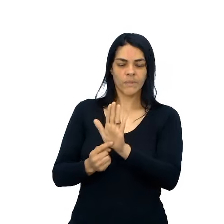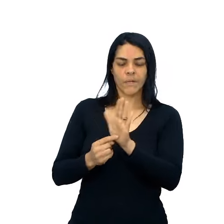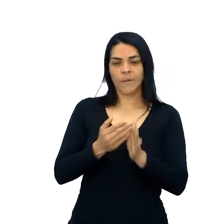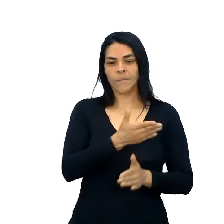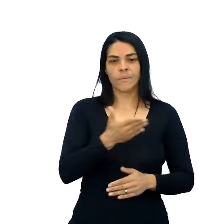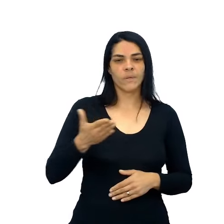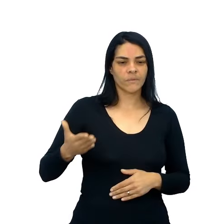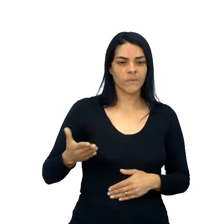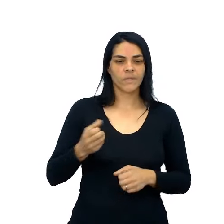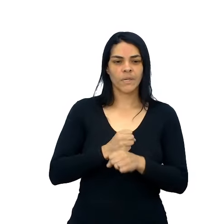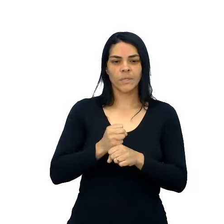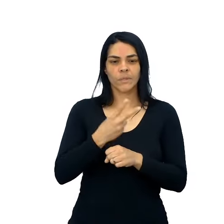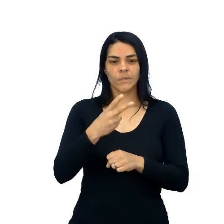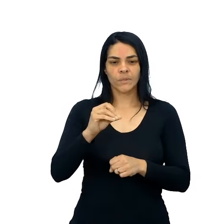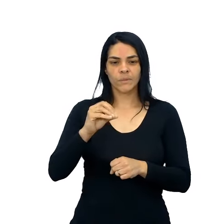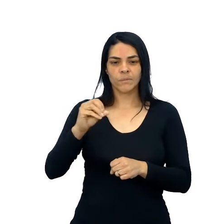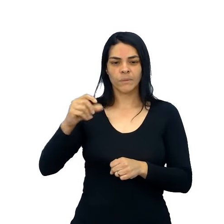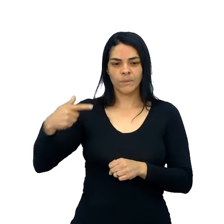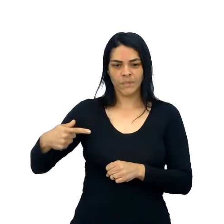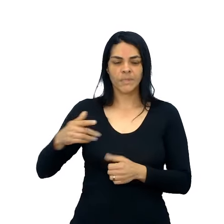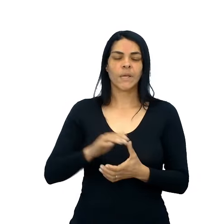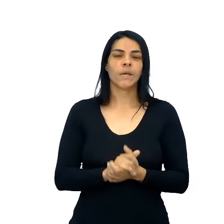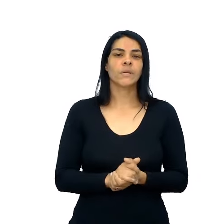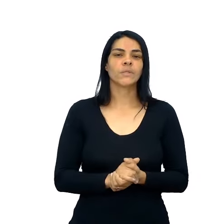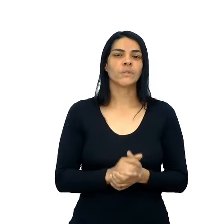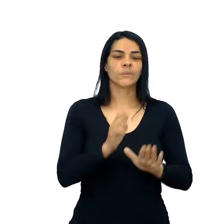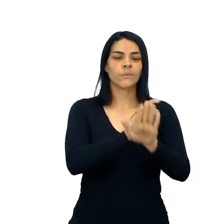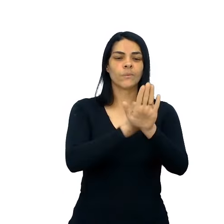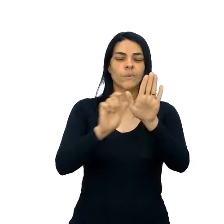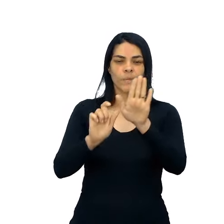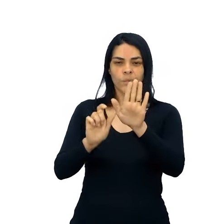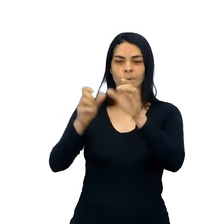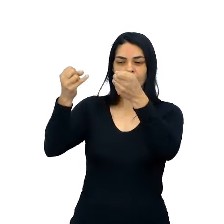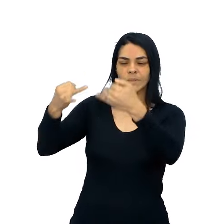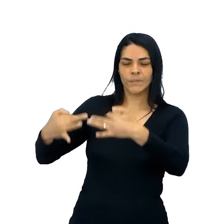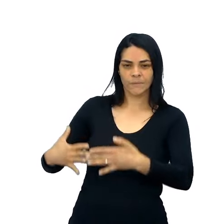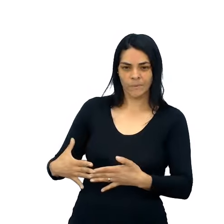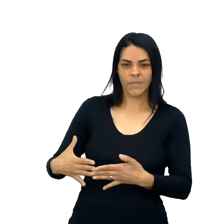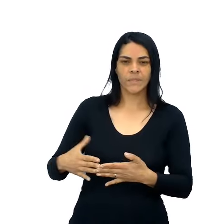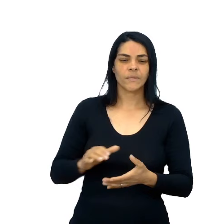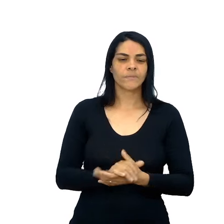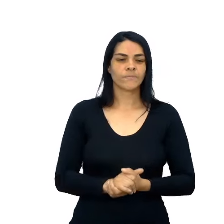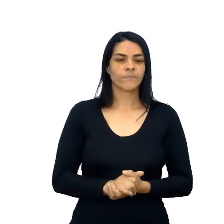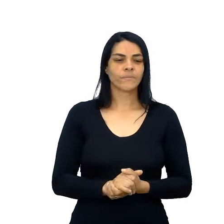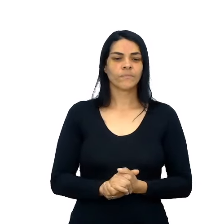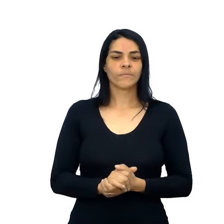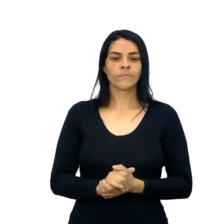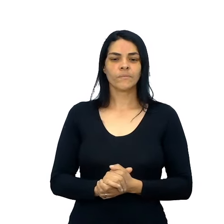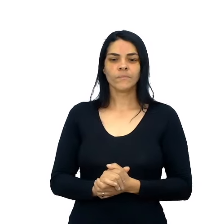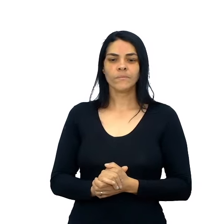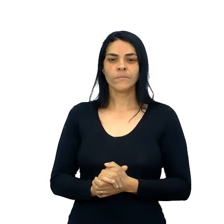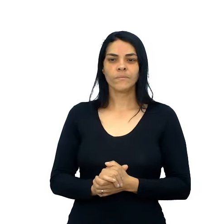2020, 2007, né? Marcuse diz o seguinte, gente, que